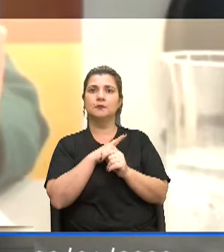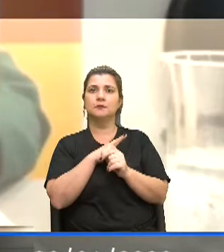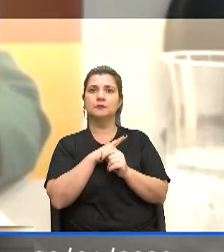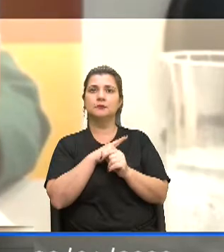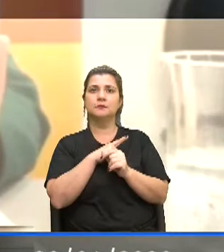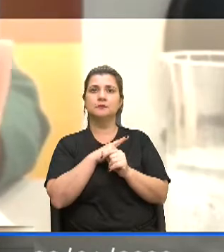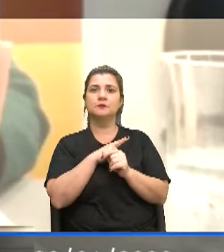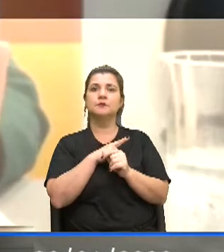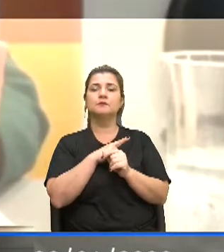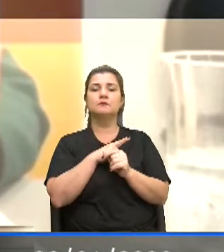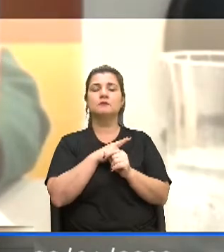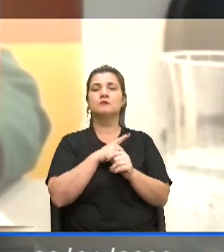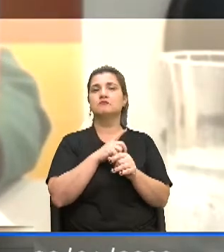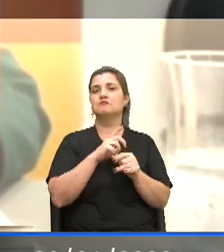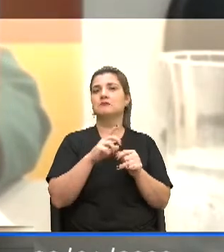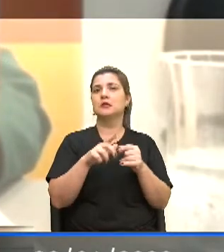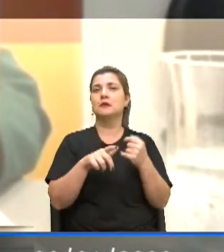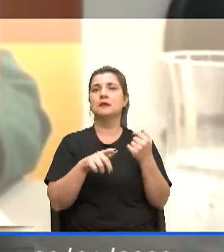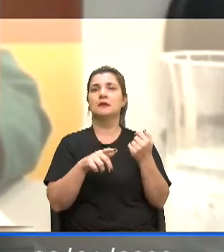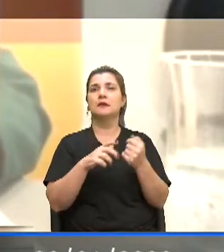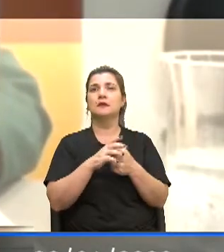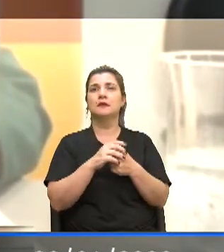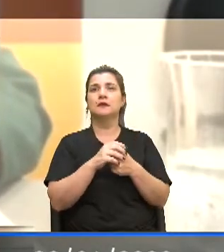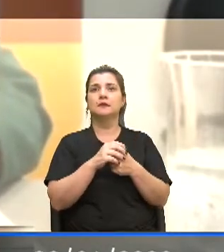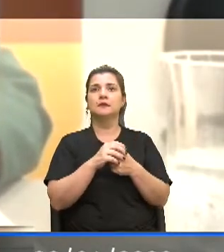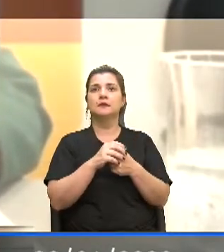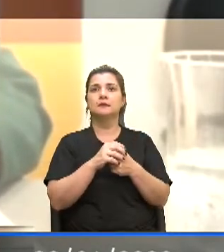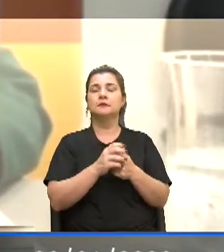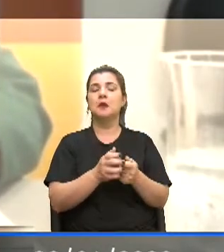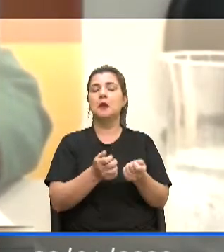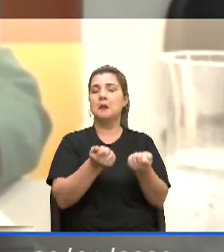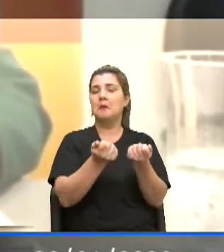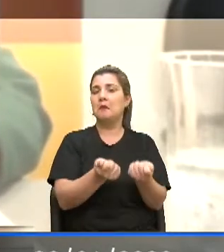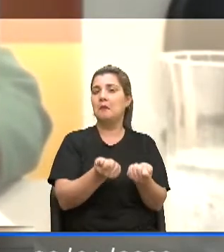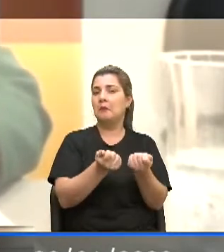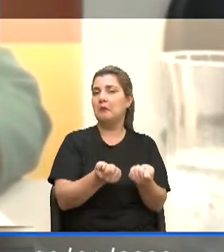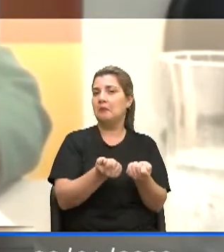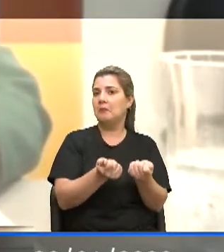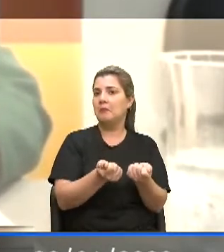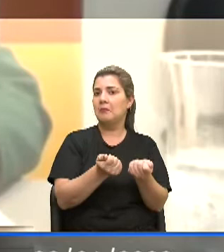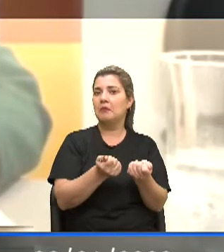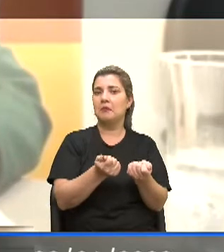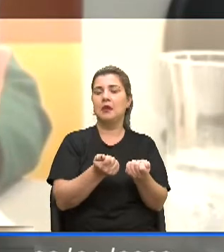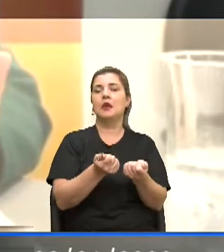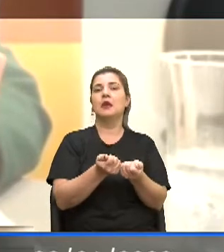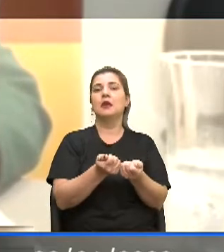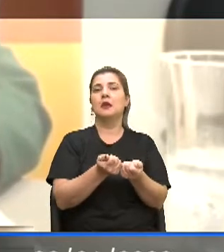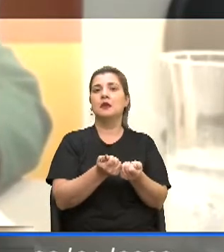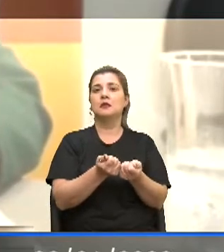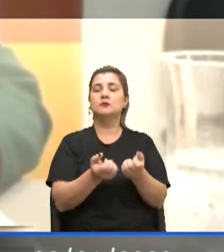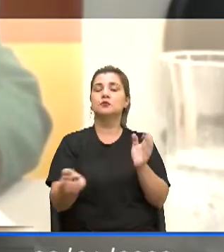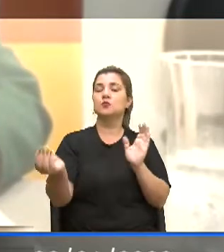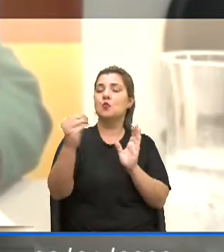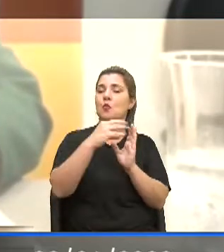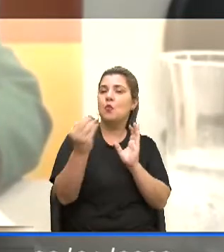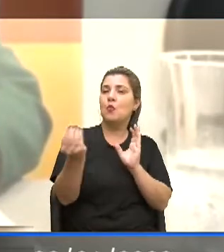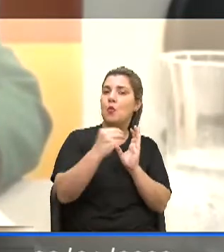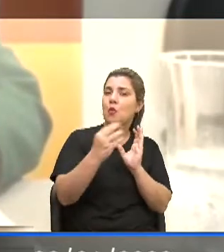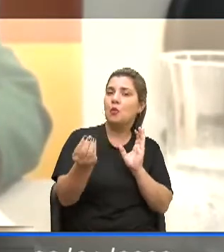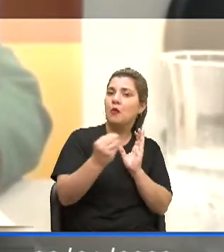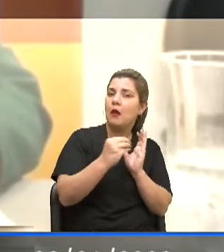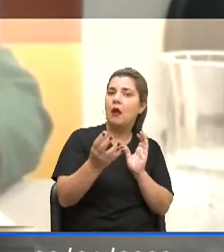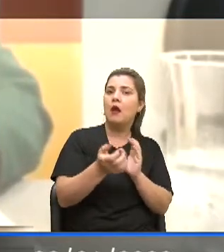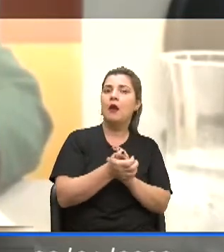indicadores de saúde, de pesos e metas que vamos colocar, baseado